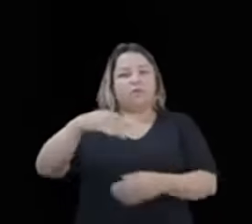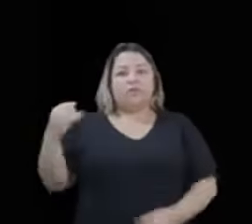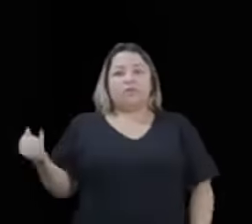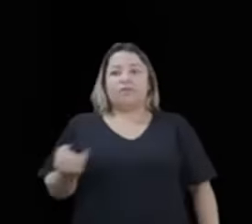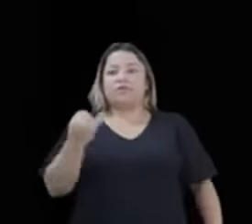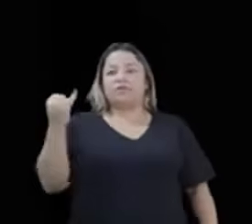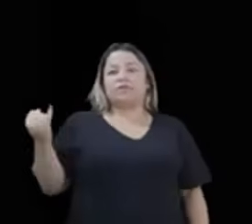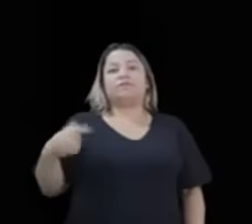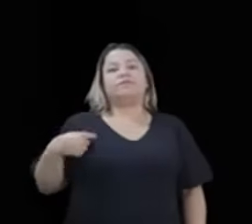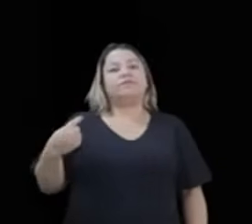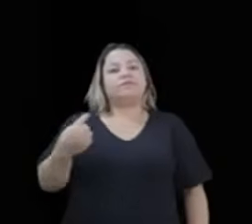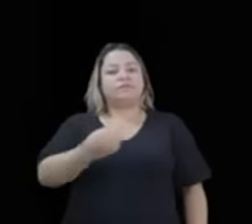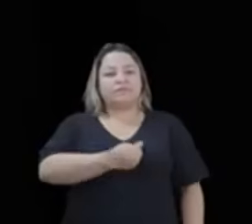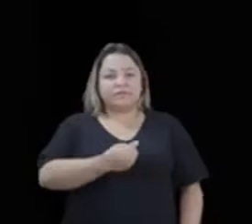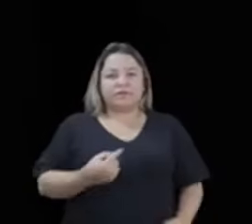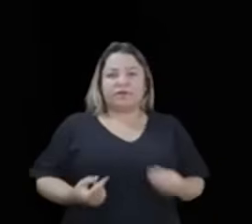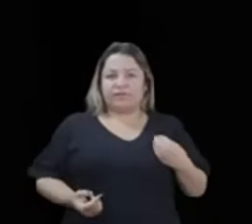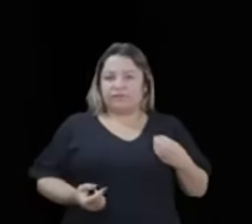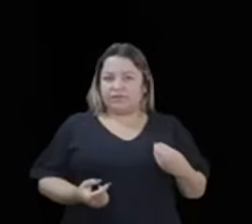da nossa vida.